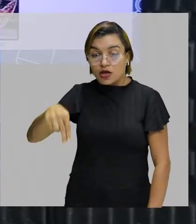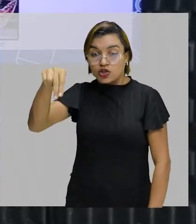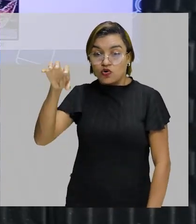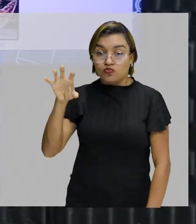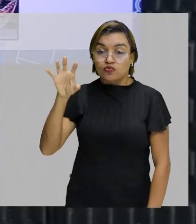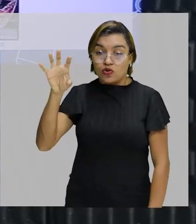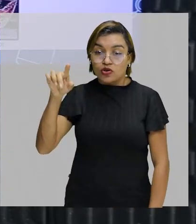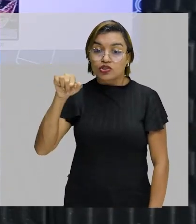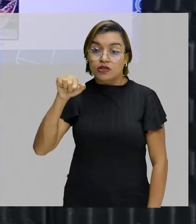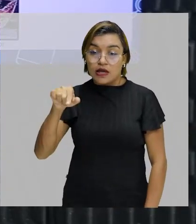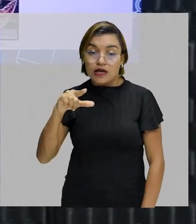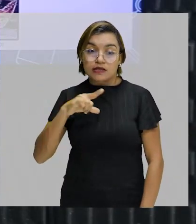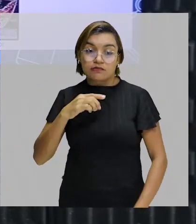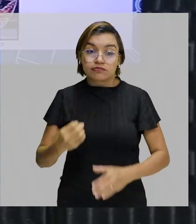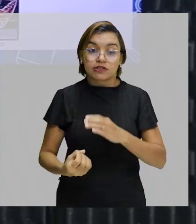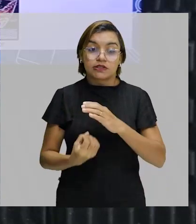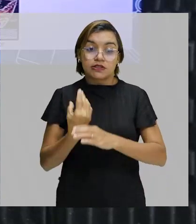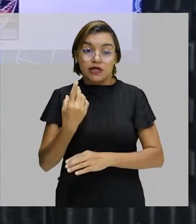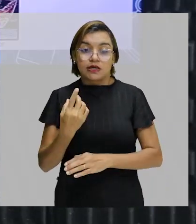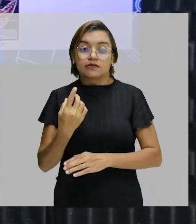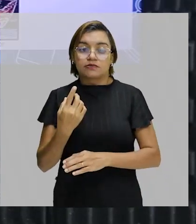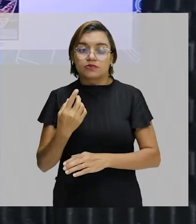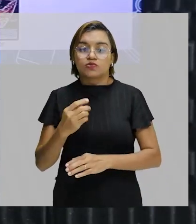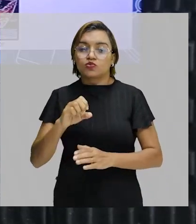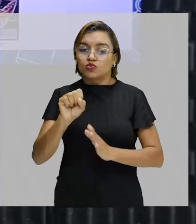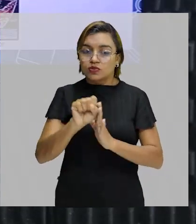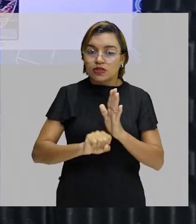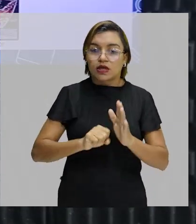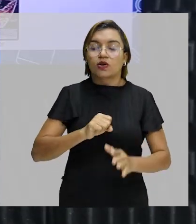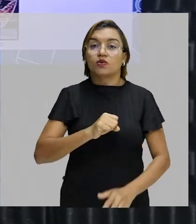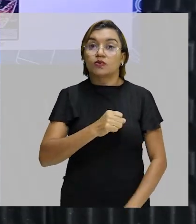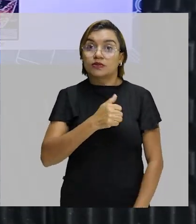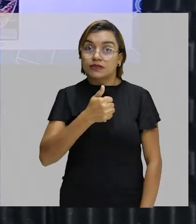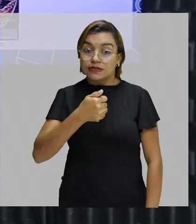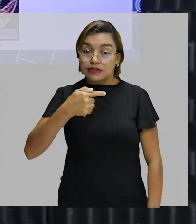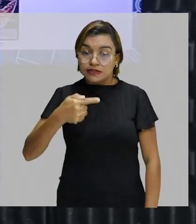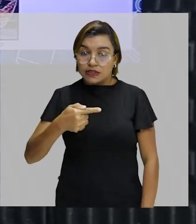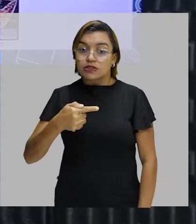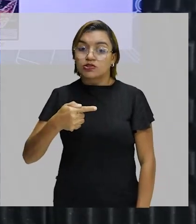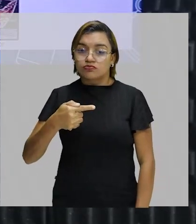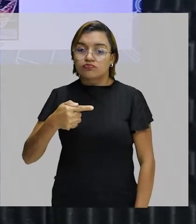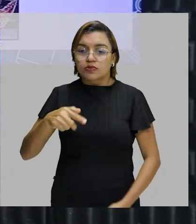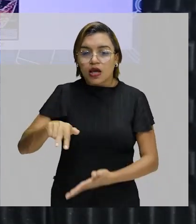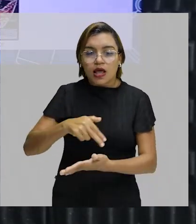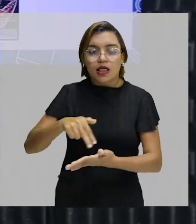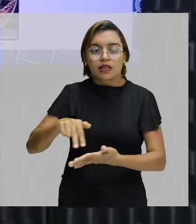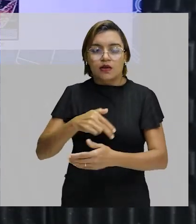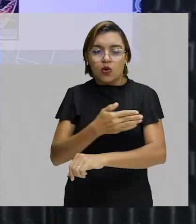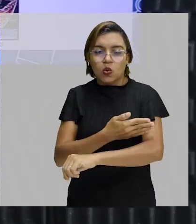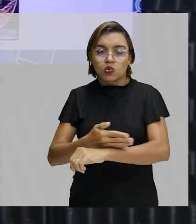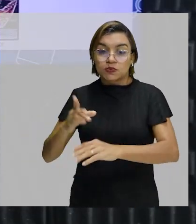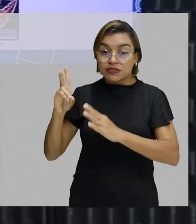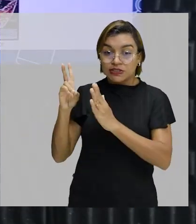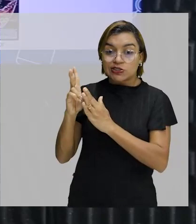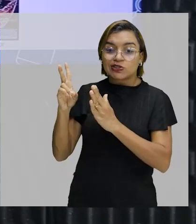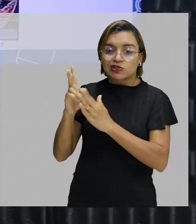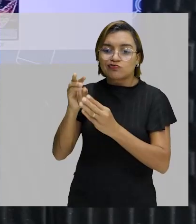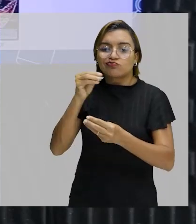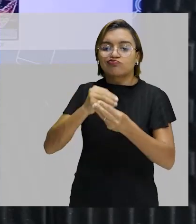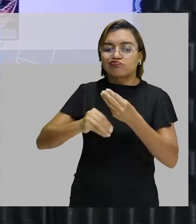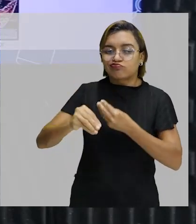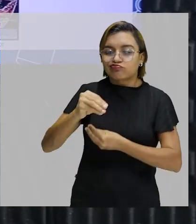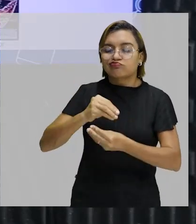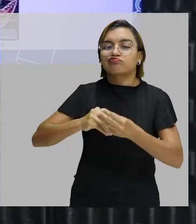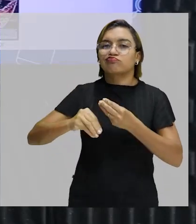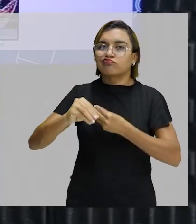costumes indígenas, assim como vários tipos de danças brasileiras. O ritmo do carimbó miscigenou-se